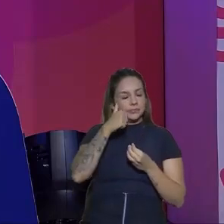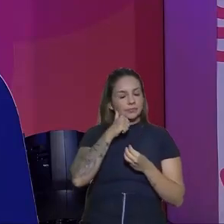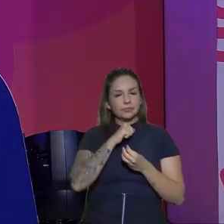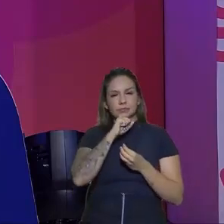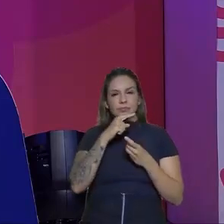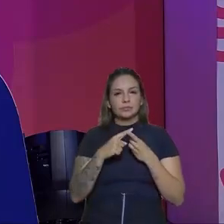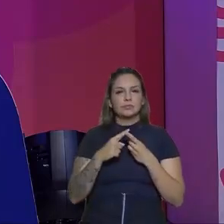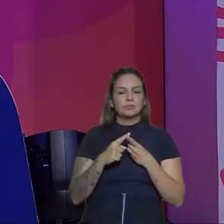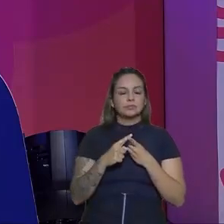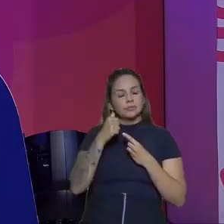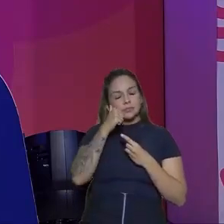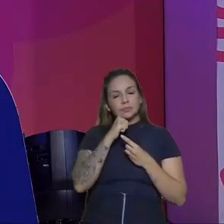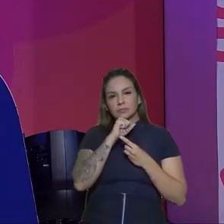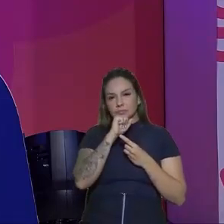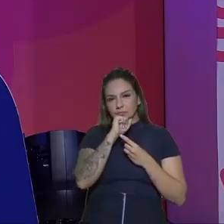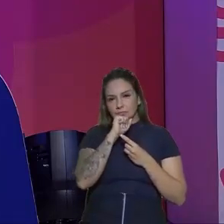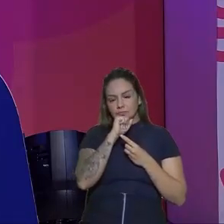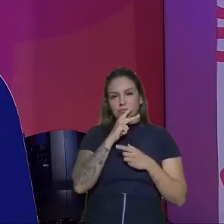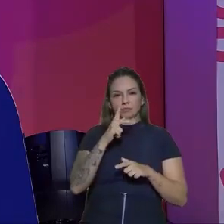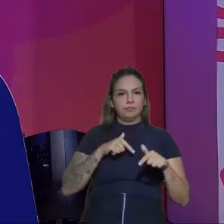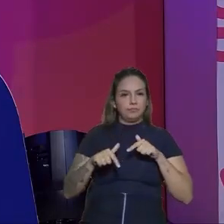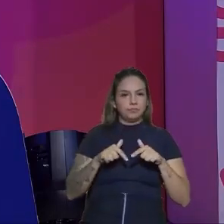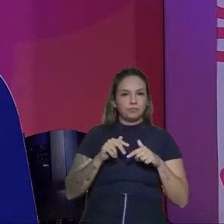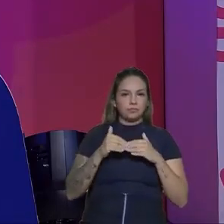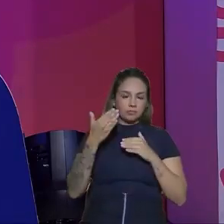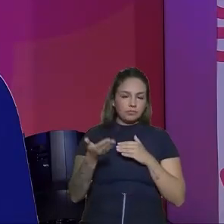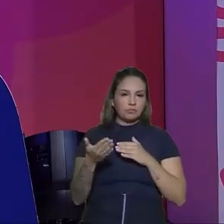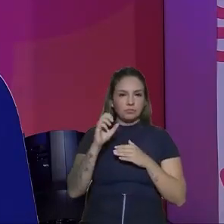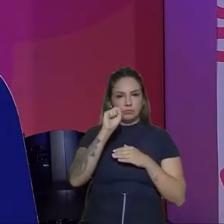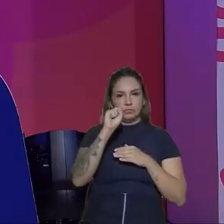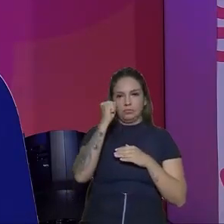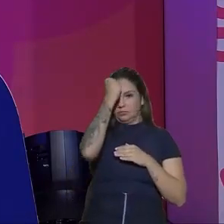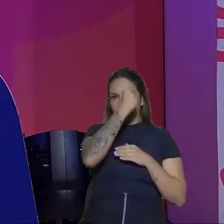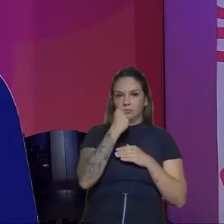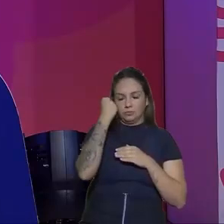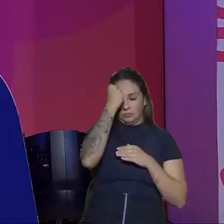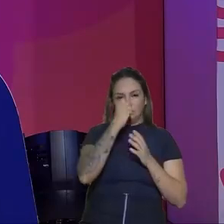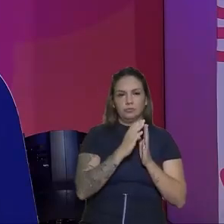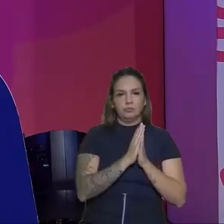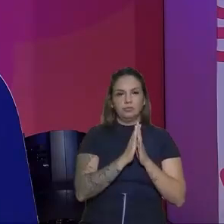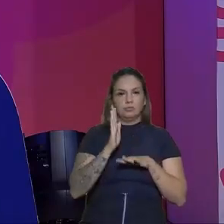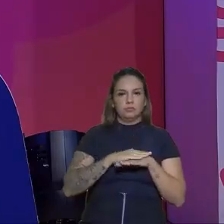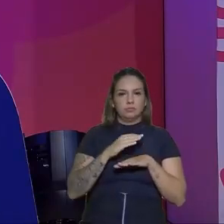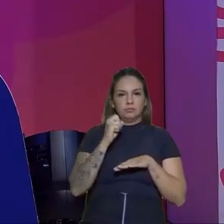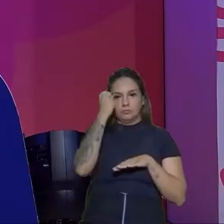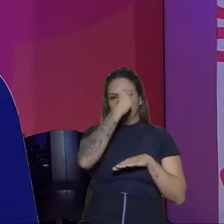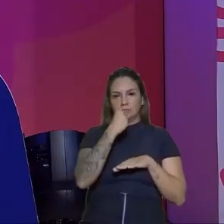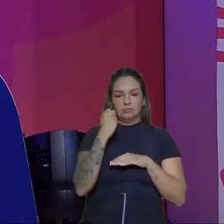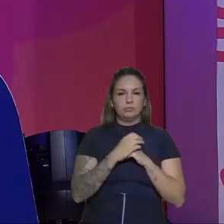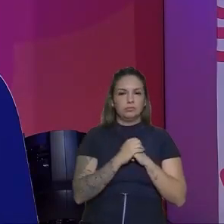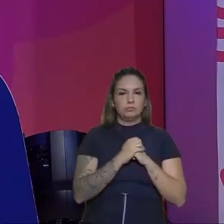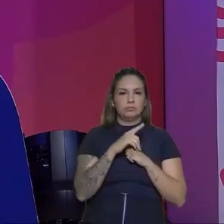mãe, porque a mãe, mesmo trabalhando fora, né, 8 horas, mais de 8 horas muitas